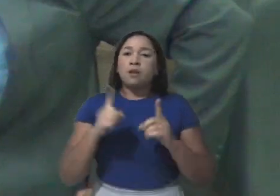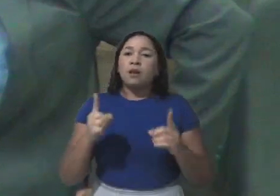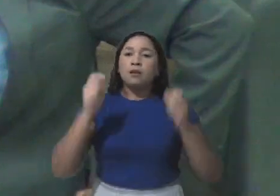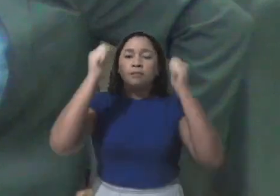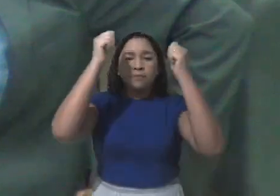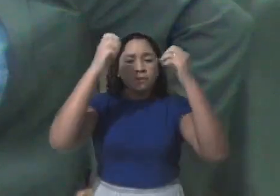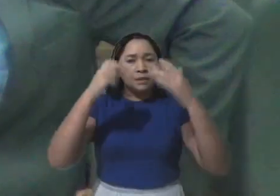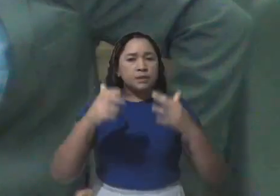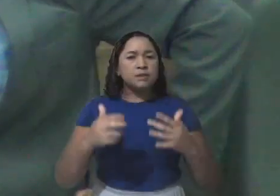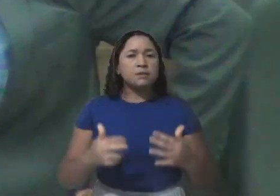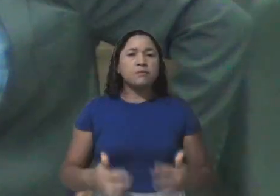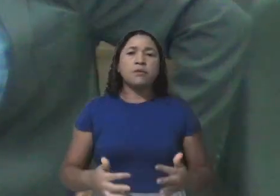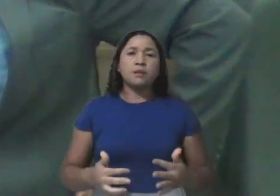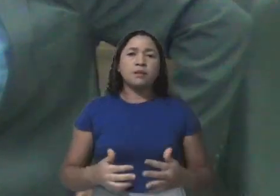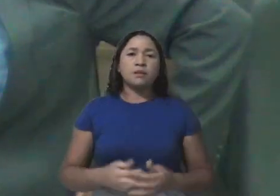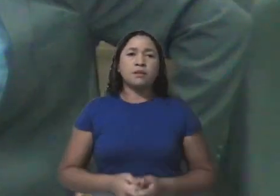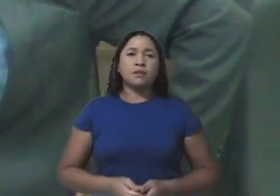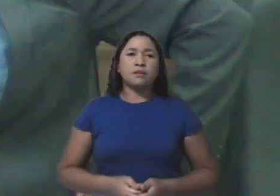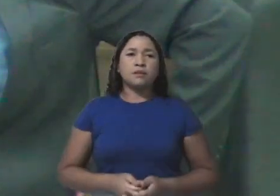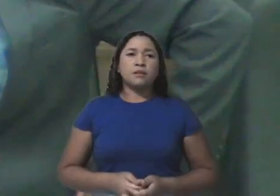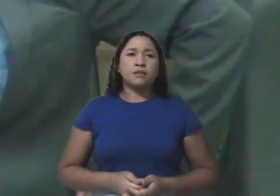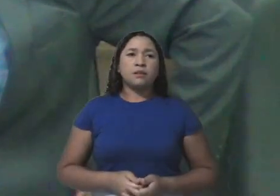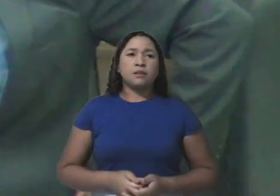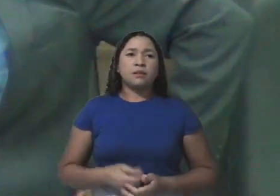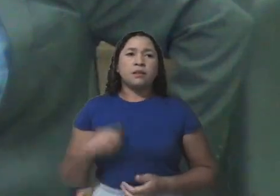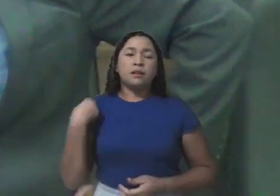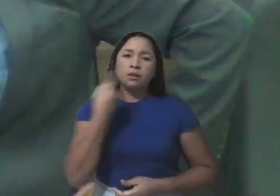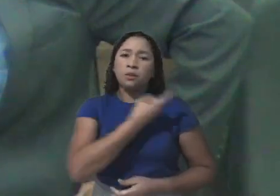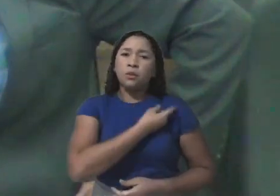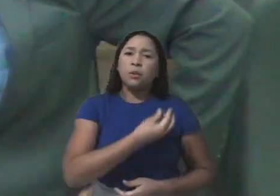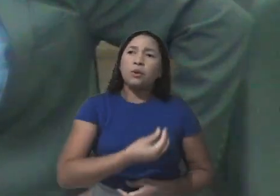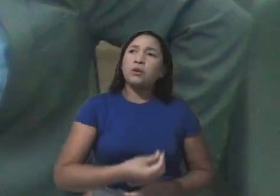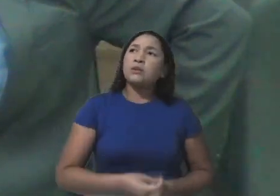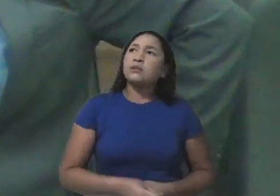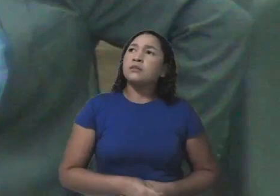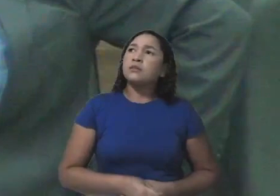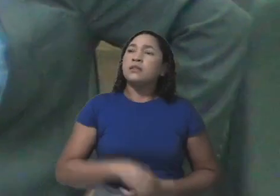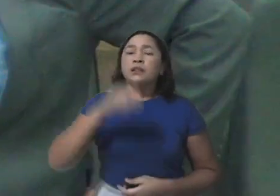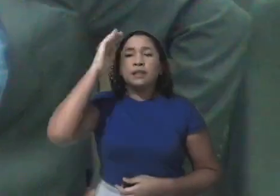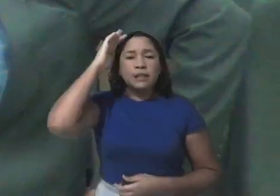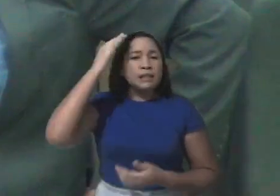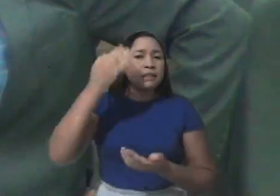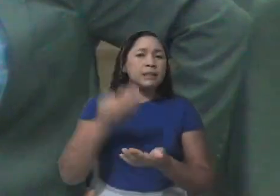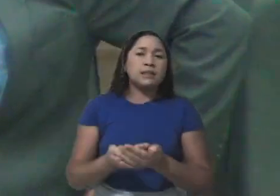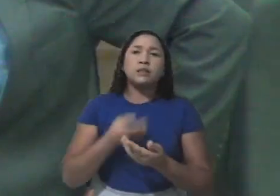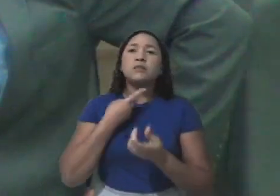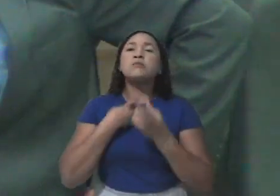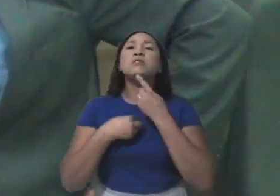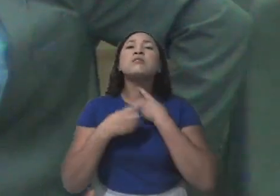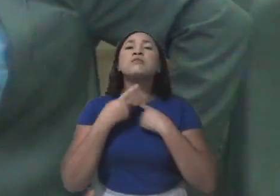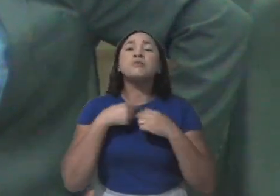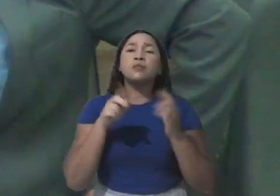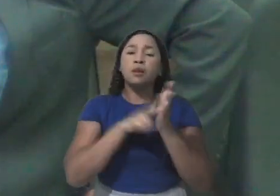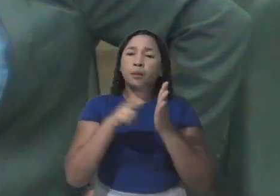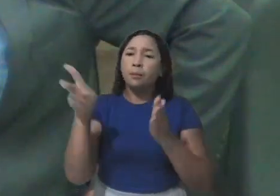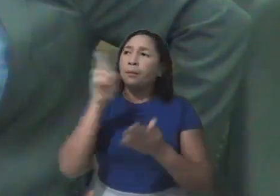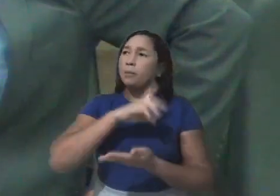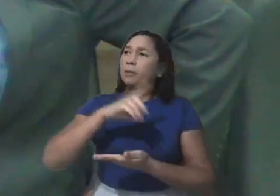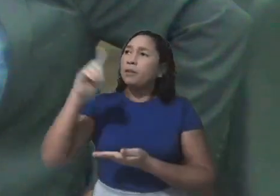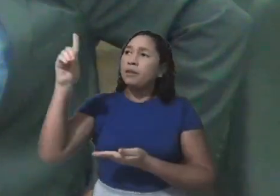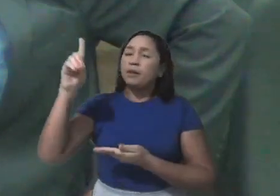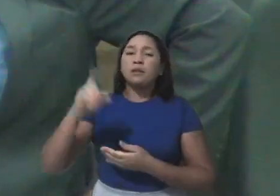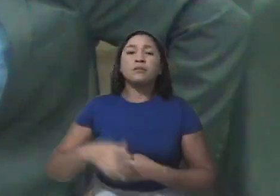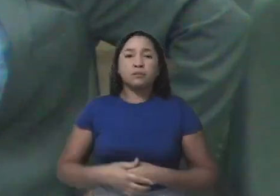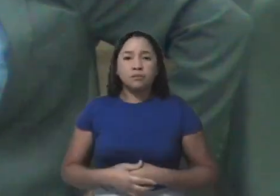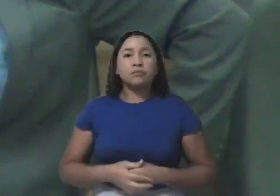a forma como cremos na vontade de Deus. E quando tivermos uma dúvida, vamos a este